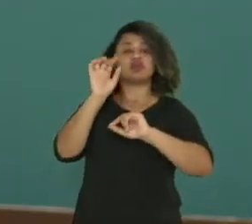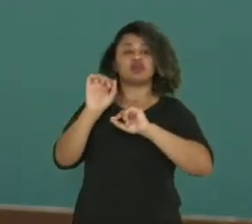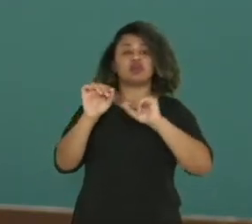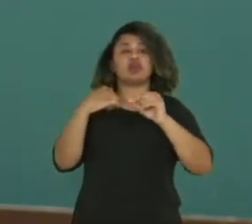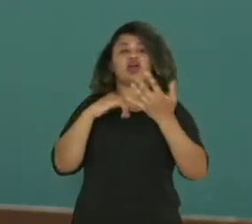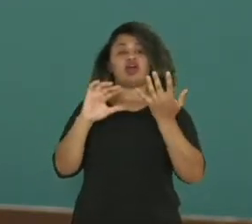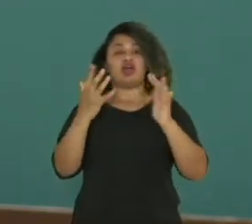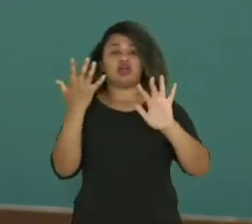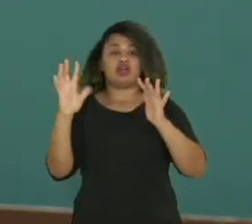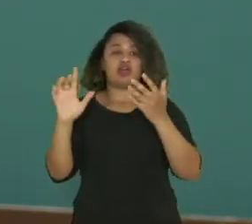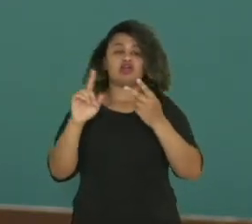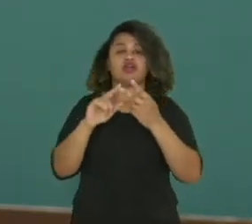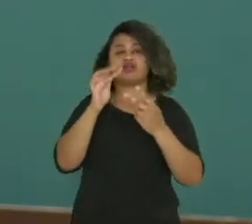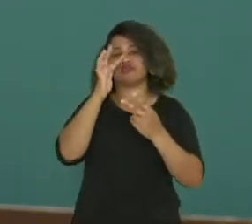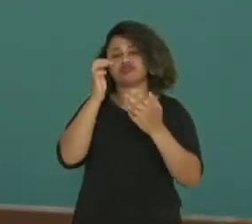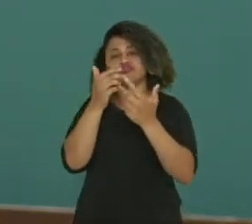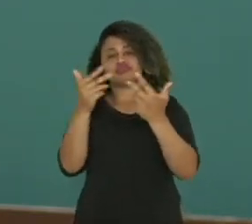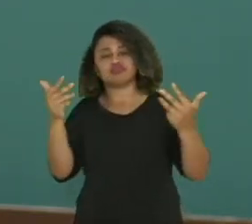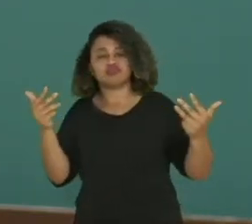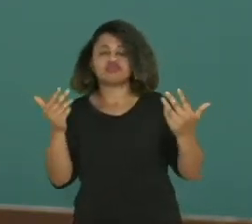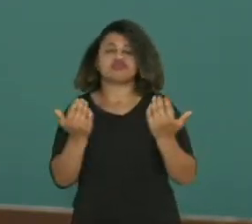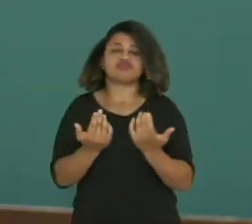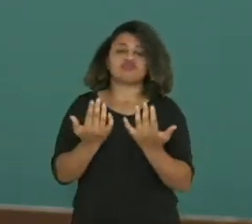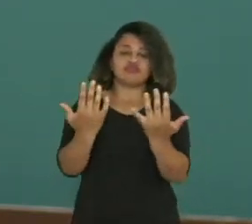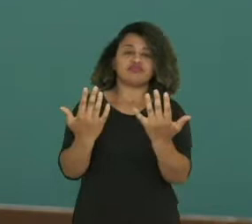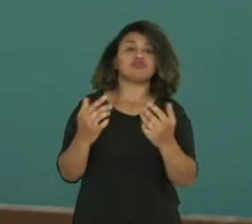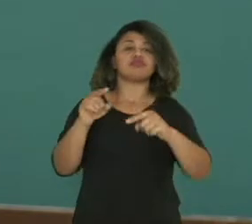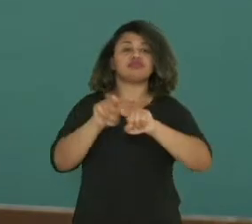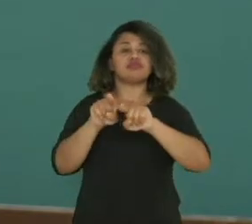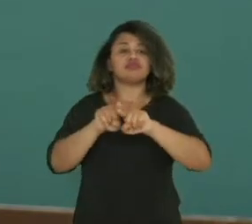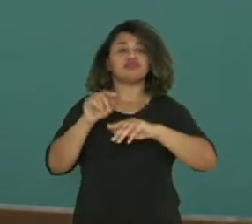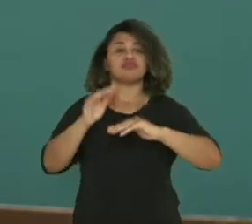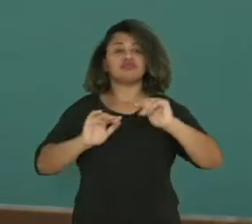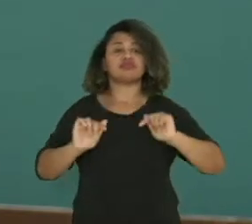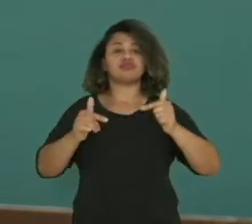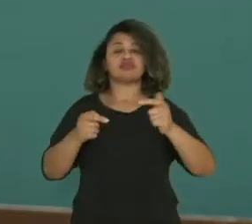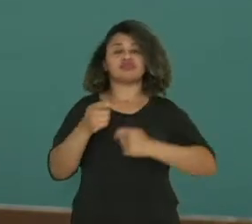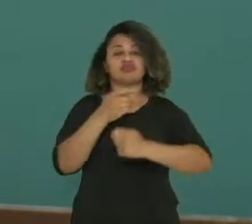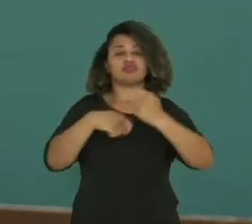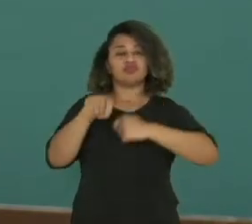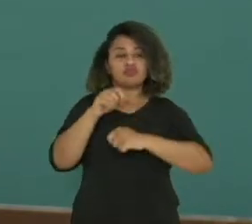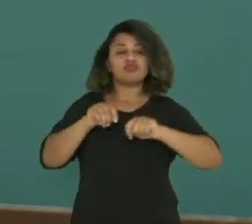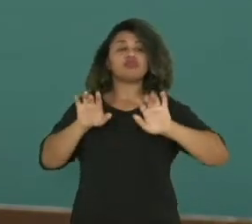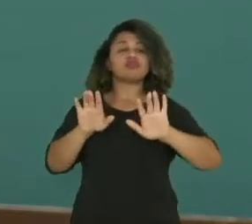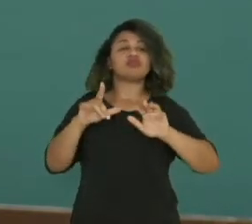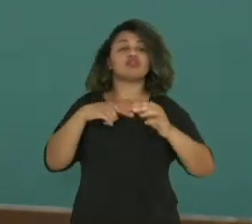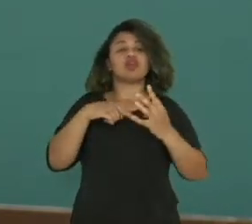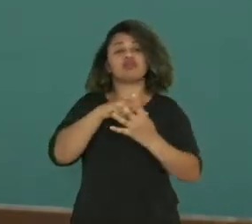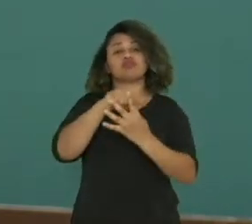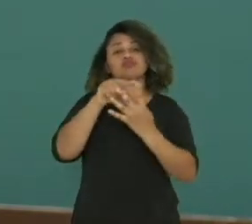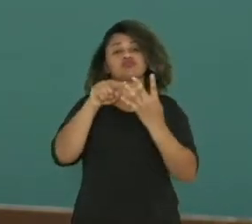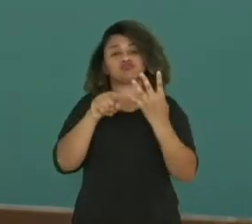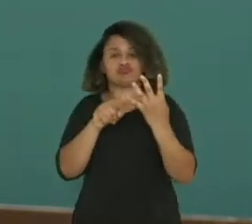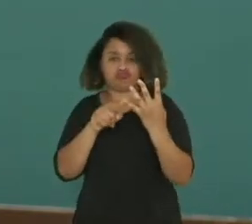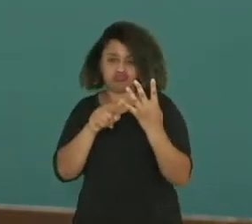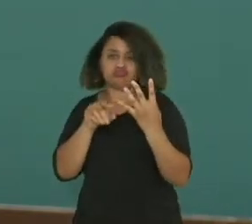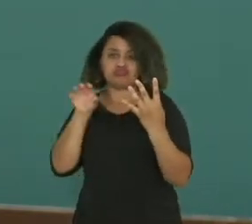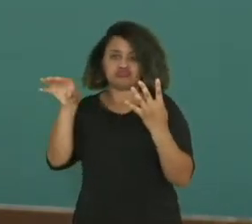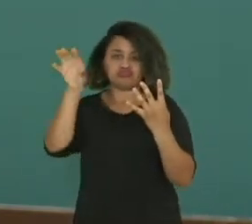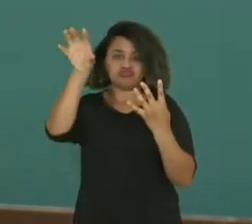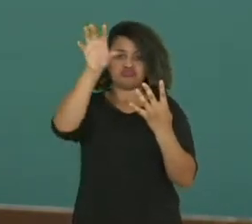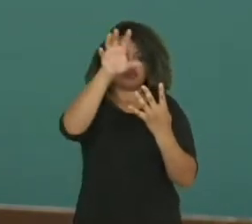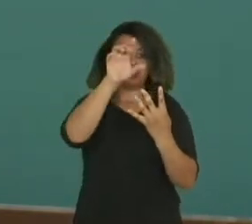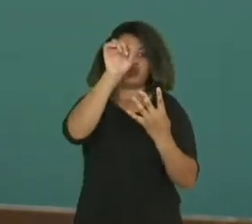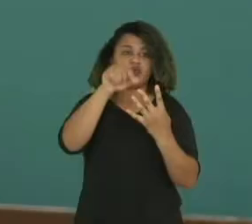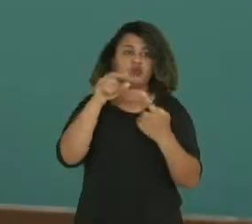o clima, a vegetação ou até mesmo as atividades econômicas. E aí nós temos 4 sub-regiões. Quais